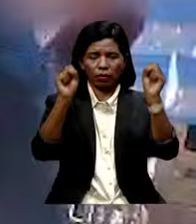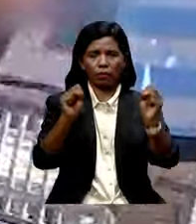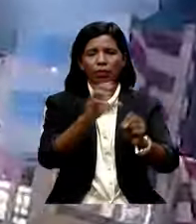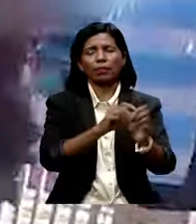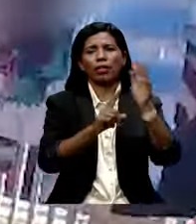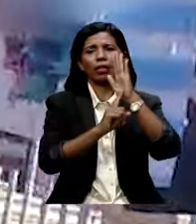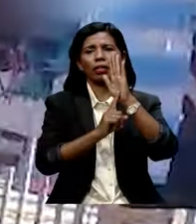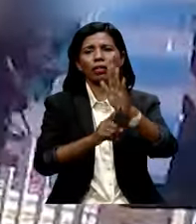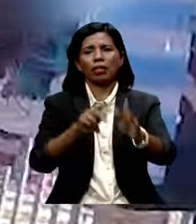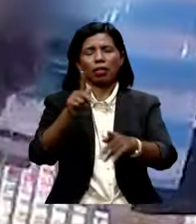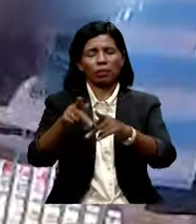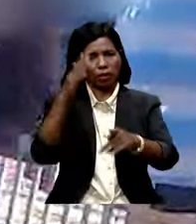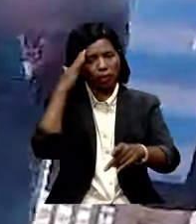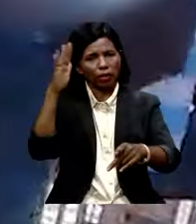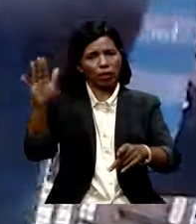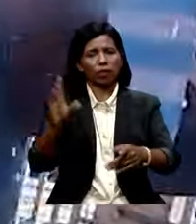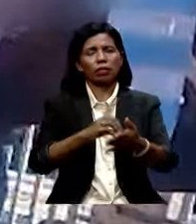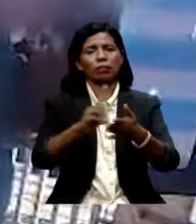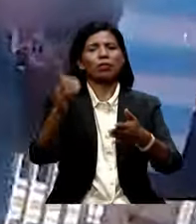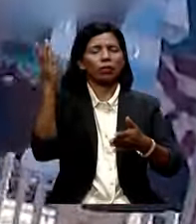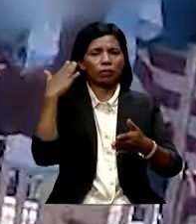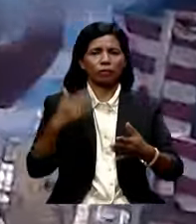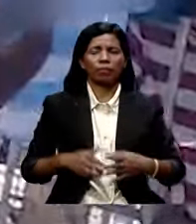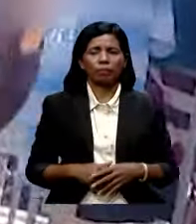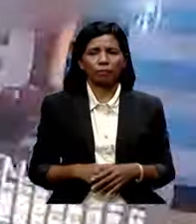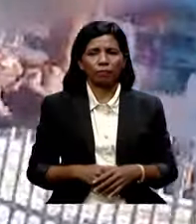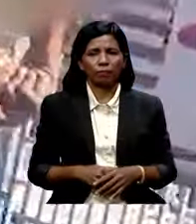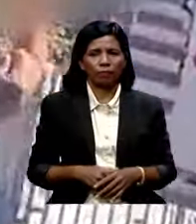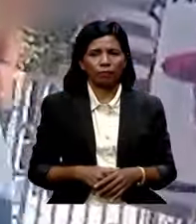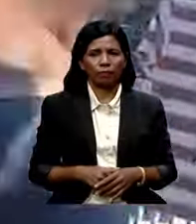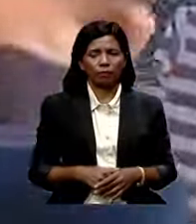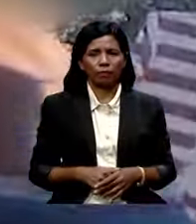público, se é mais desconhecido e a semana quatro. Agostinho da Costa, Romaldo Neves, Ziemen.